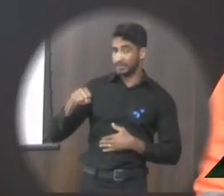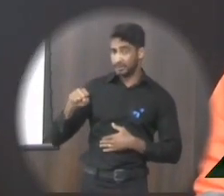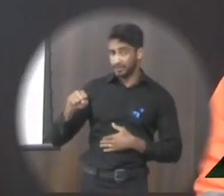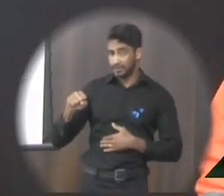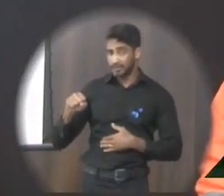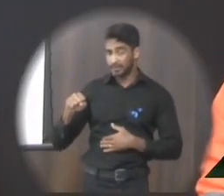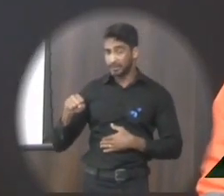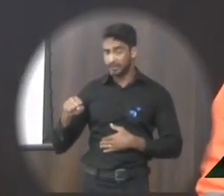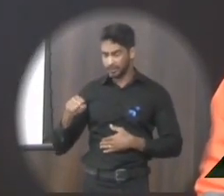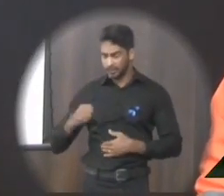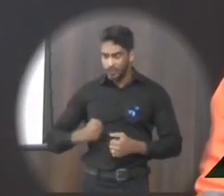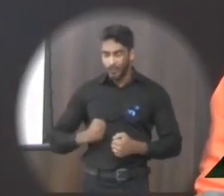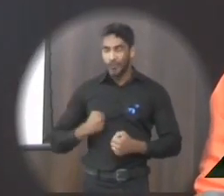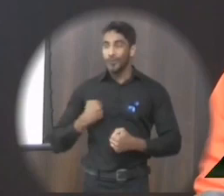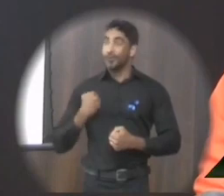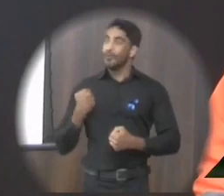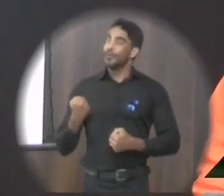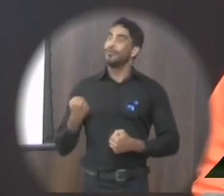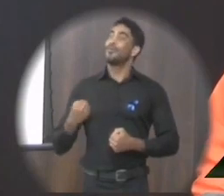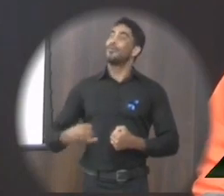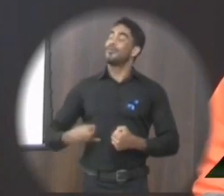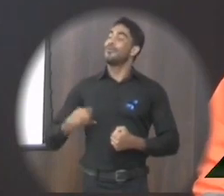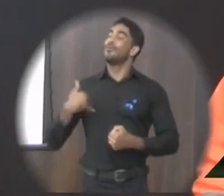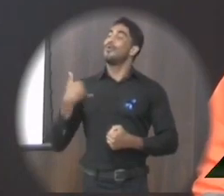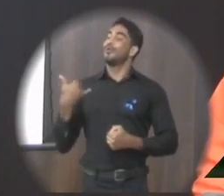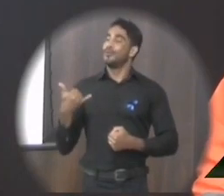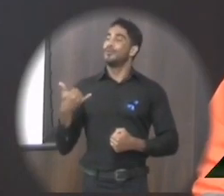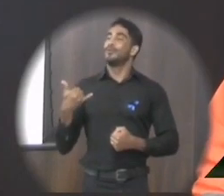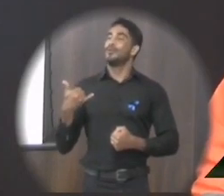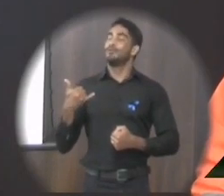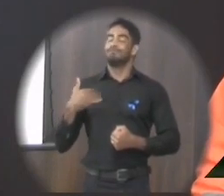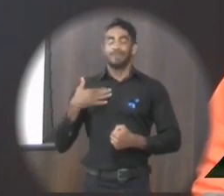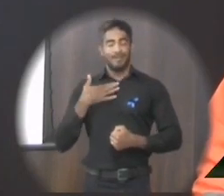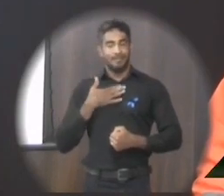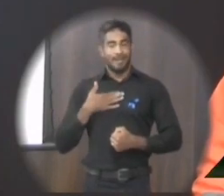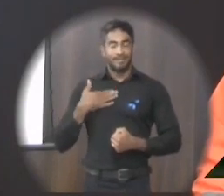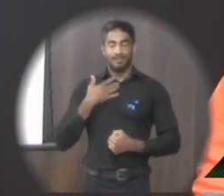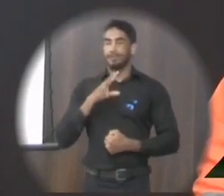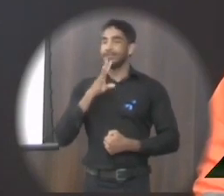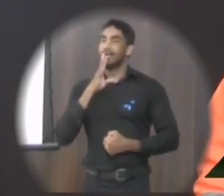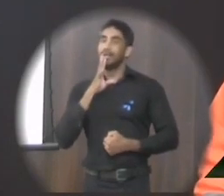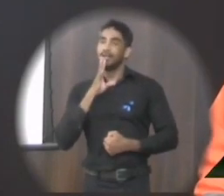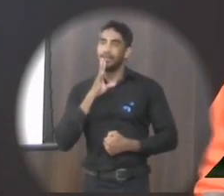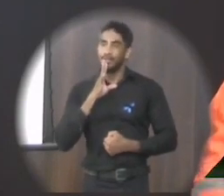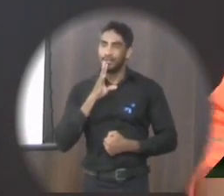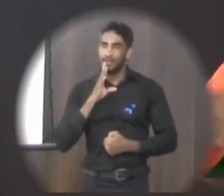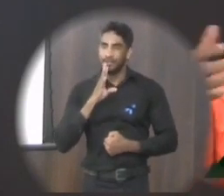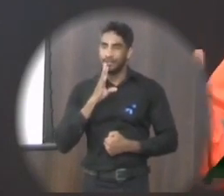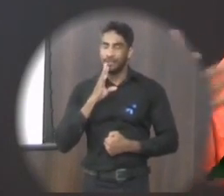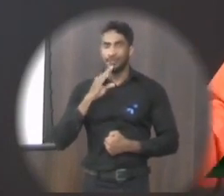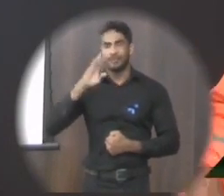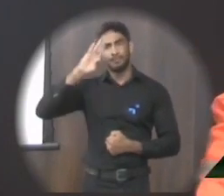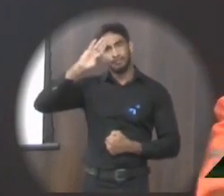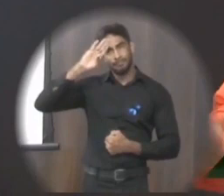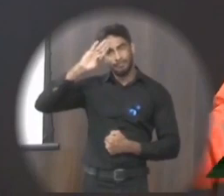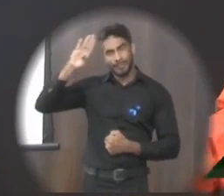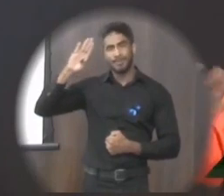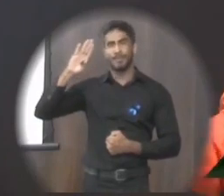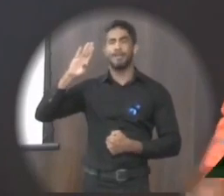de forma muito honrosa, tá, e prazerosa para a gente esse reconhecimento, principalmente depois